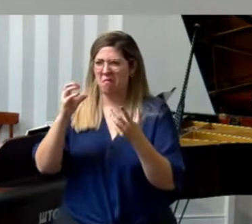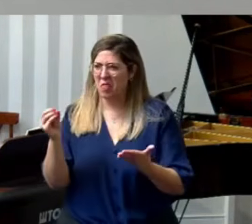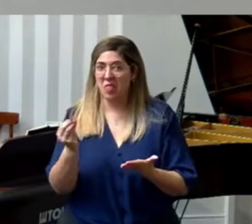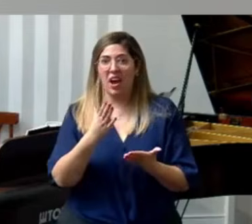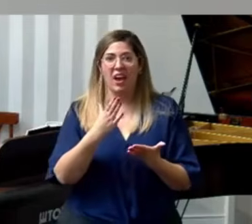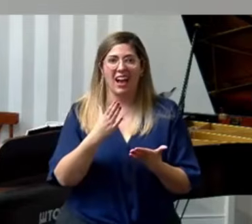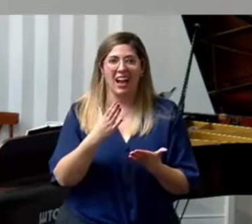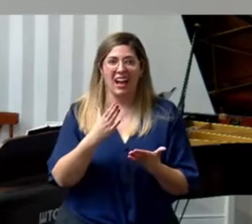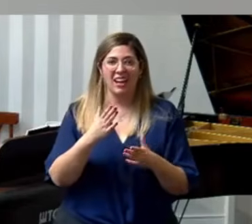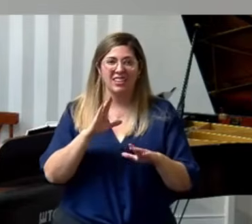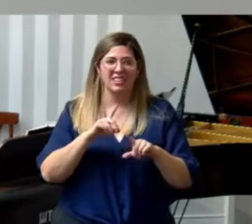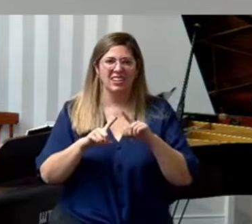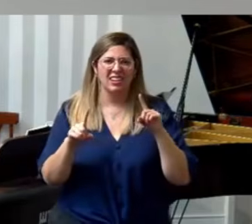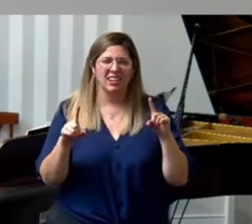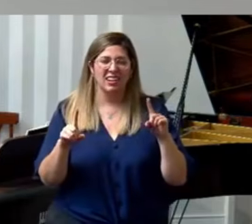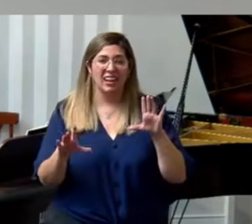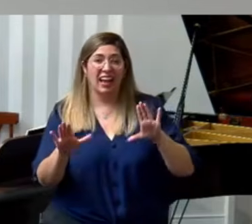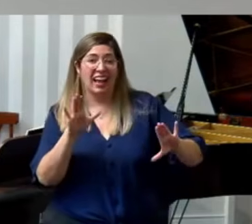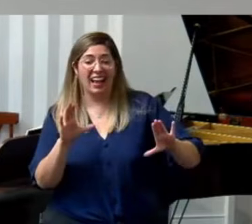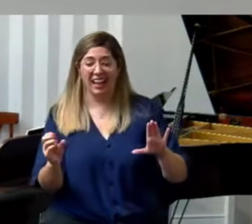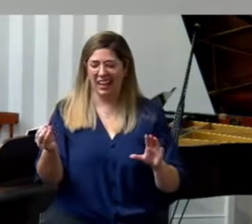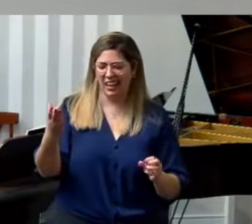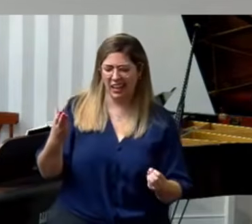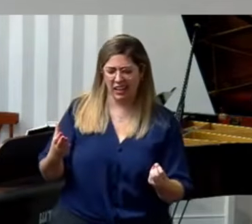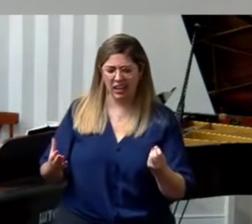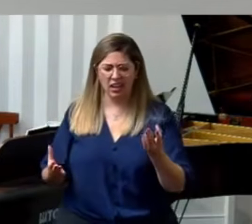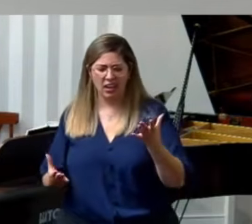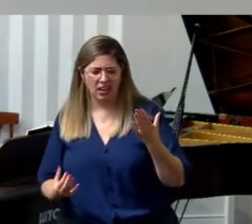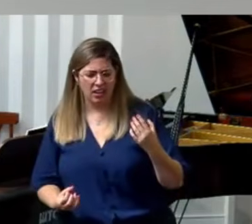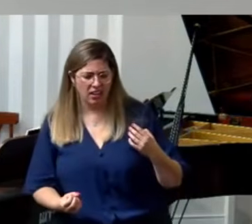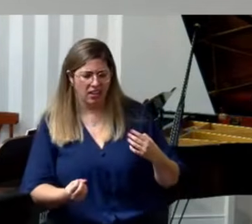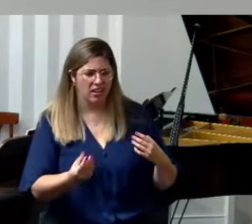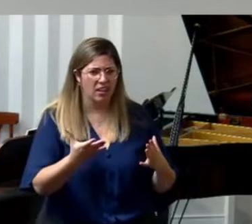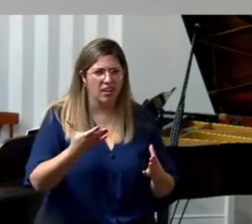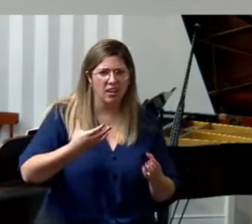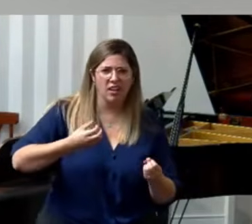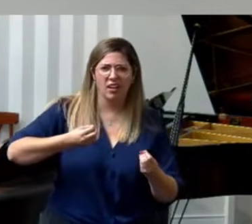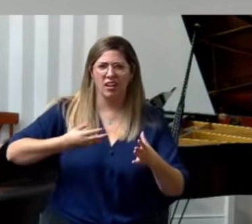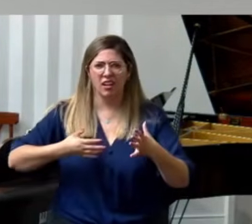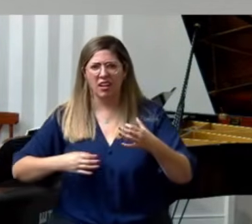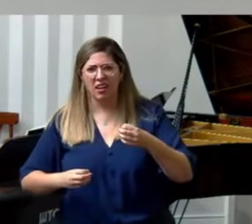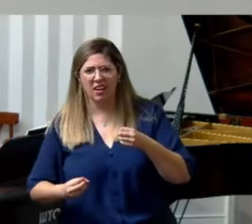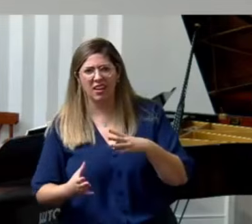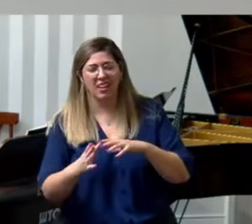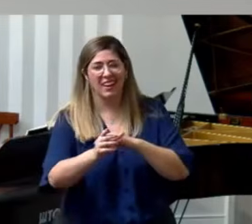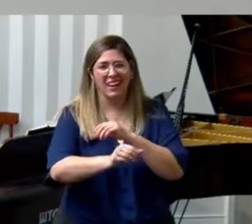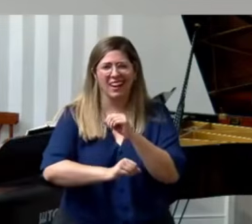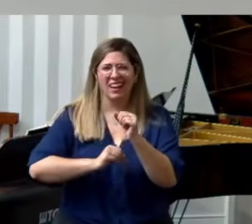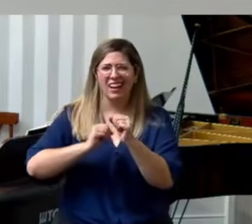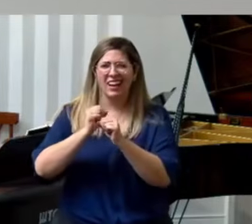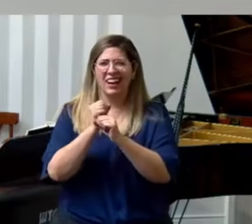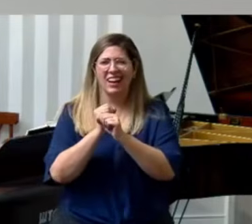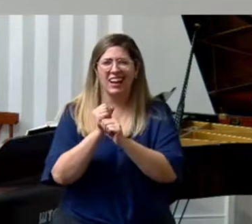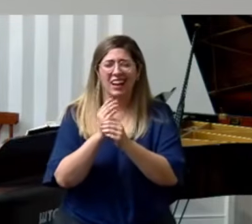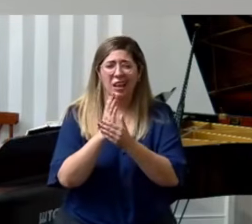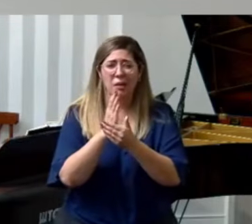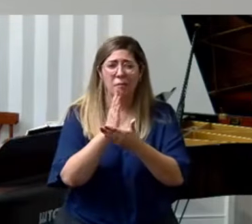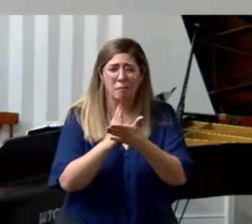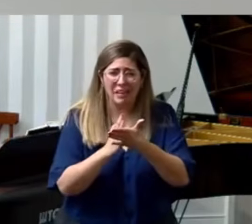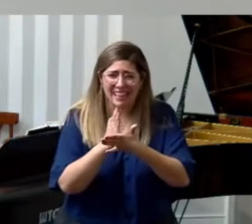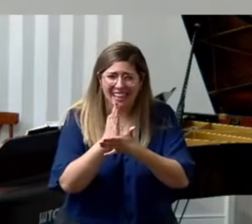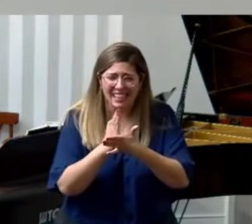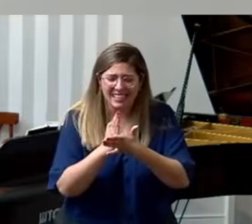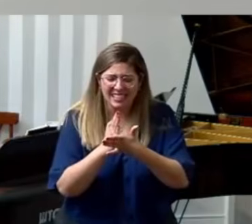ferramentas. E uma coisa ou outra vai acontecendo no meio do caminho. Mas chega na metade do ano, acabou o